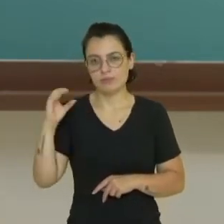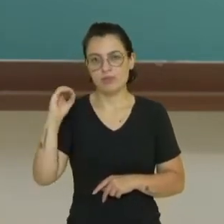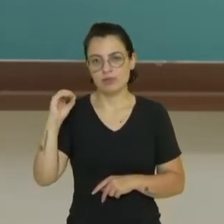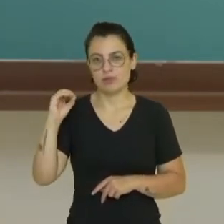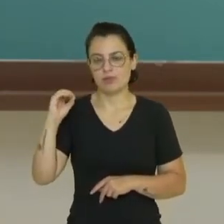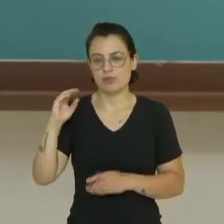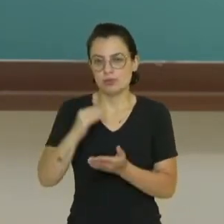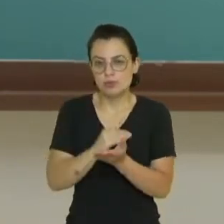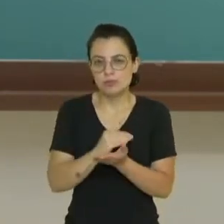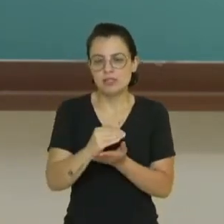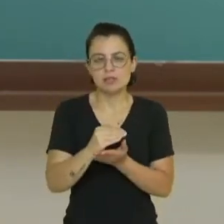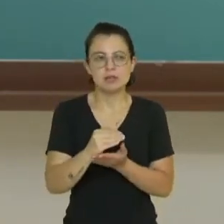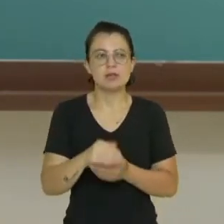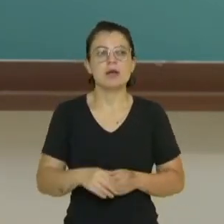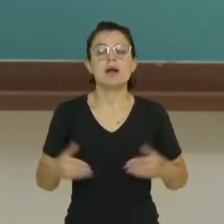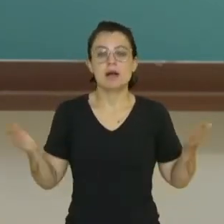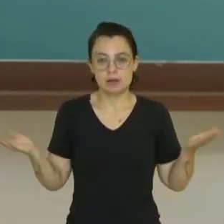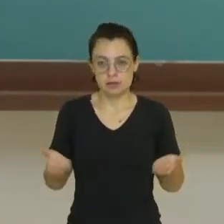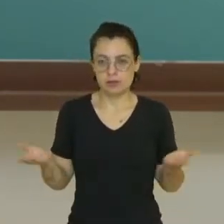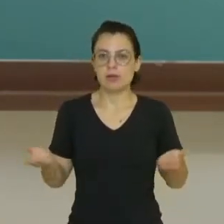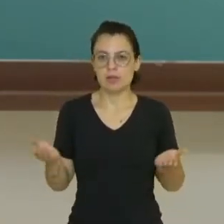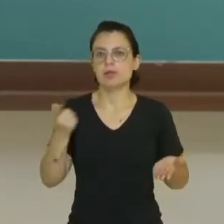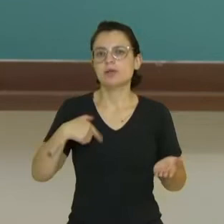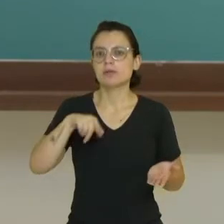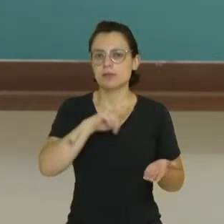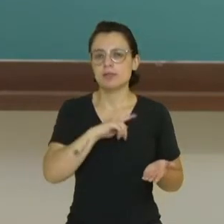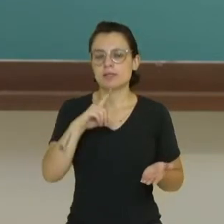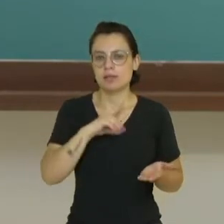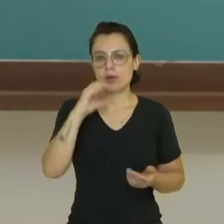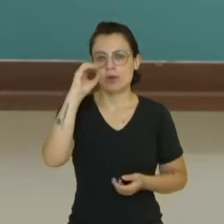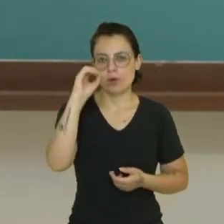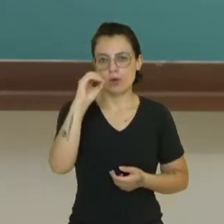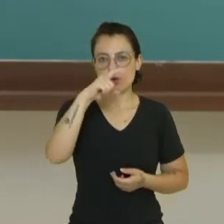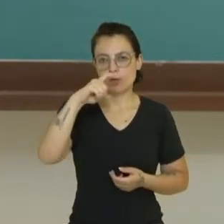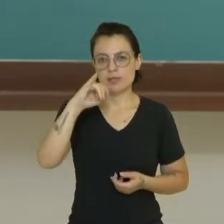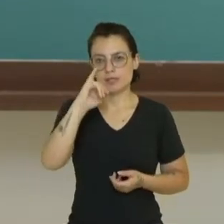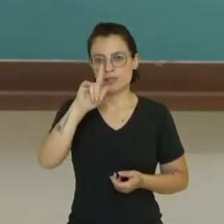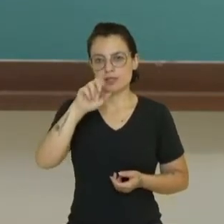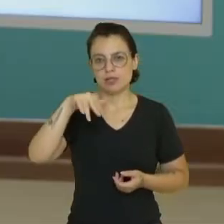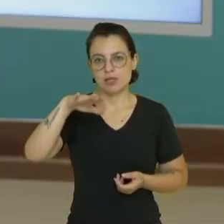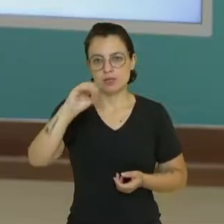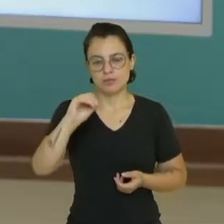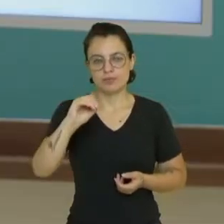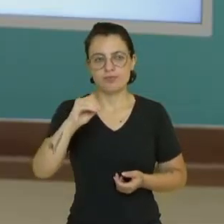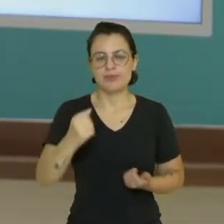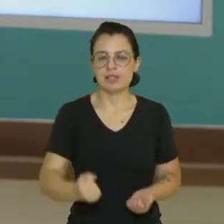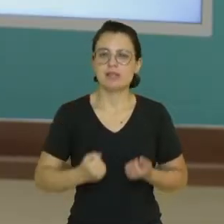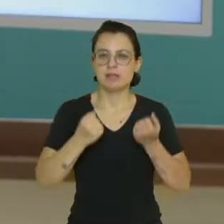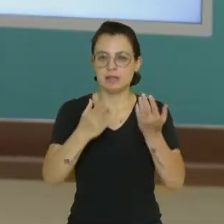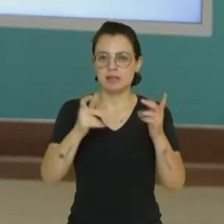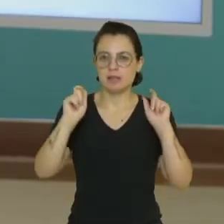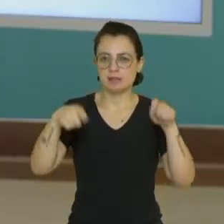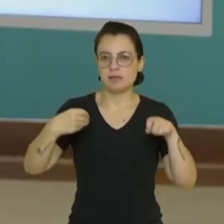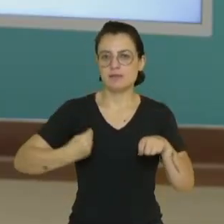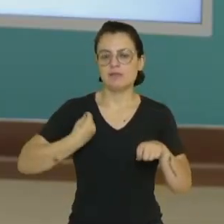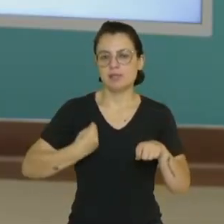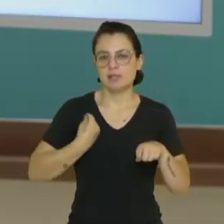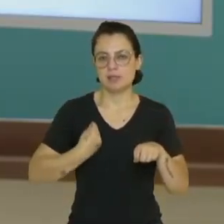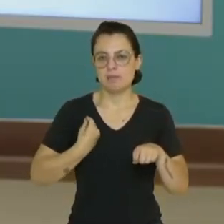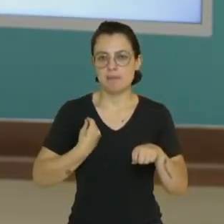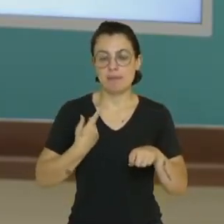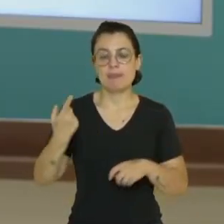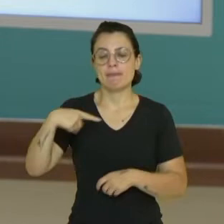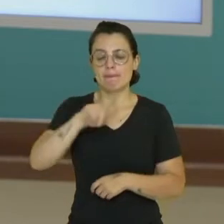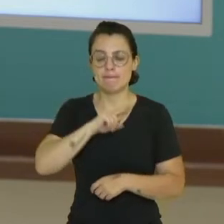primitiva. Na atmosfera atual, nós temos sim, por isso possibilita a vida. Sempre a gente tem que ter em mente isso.